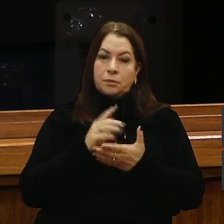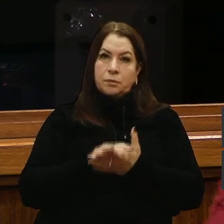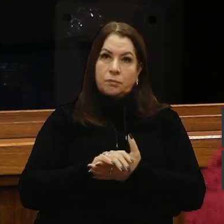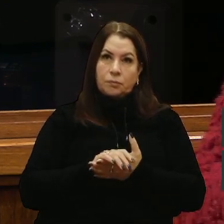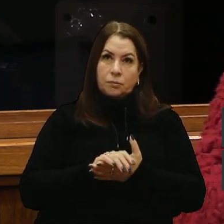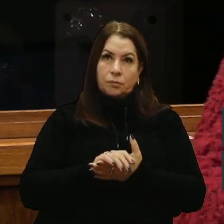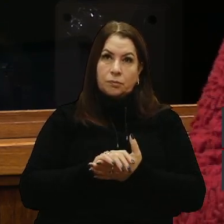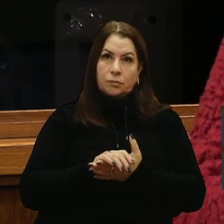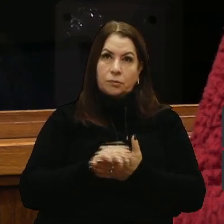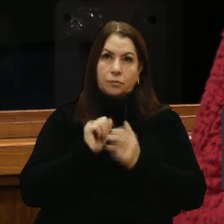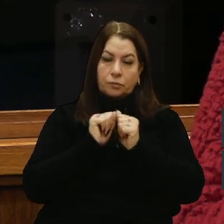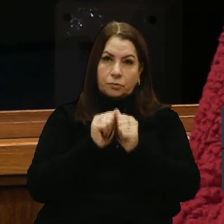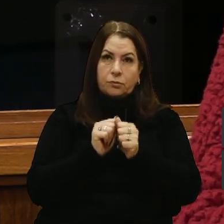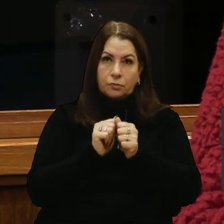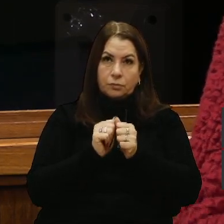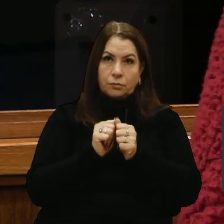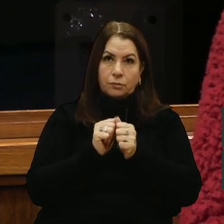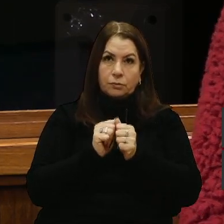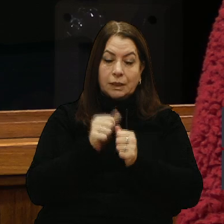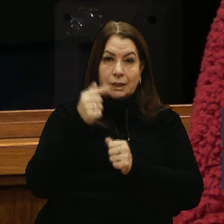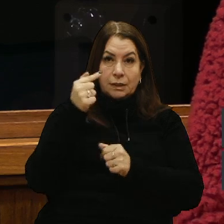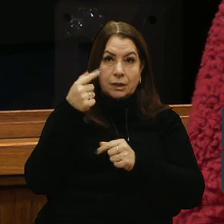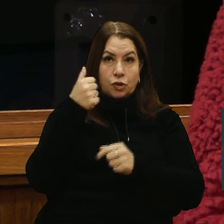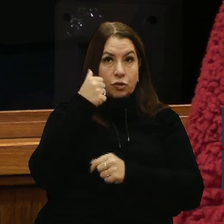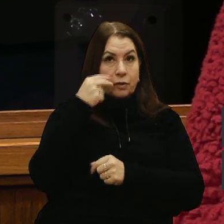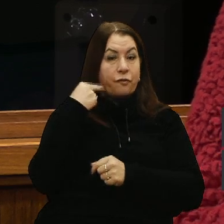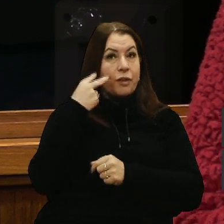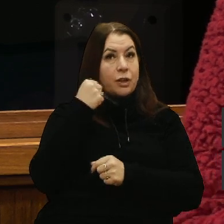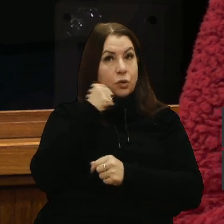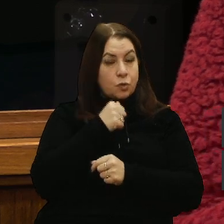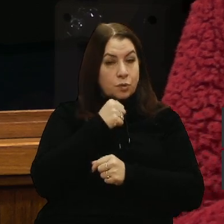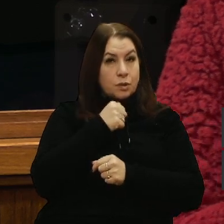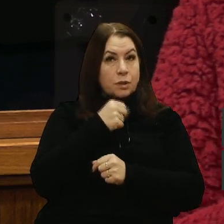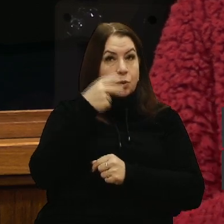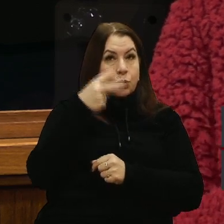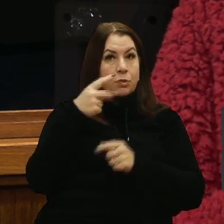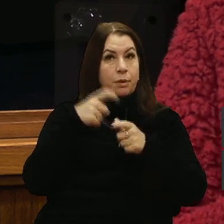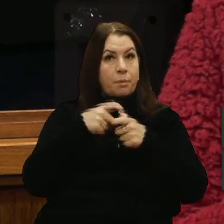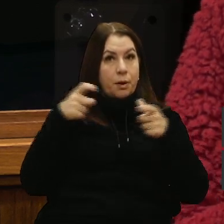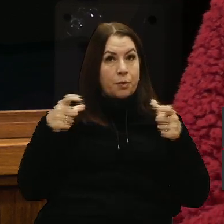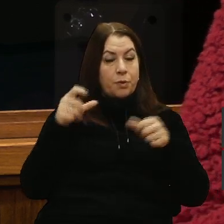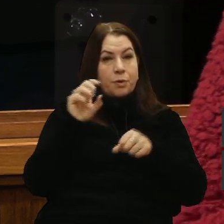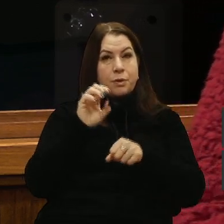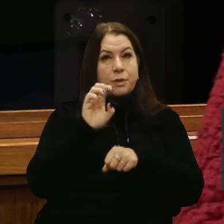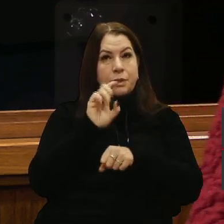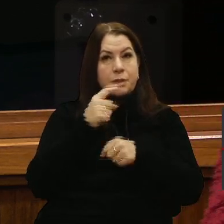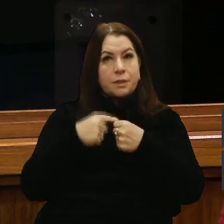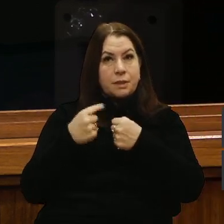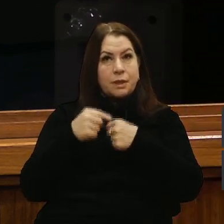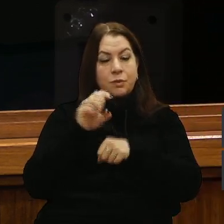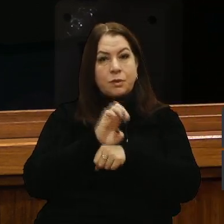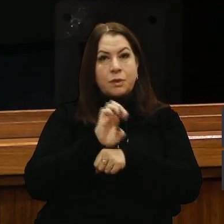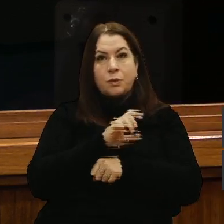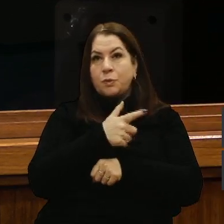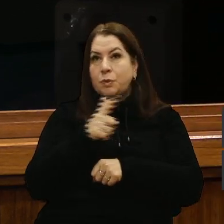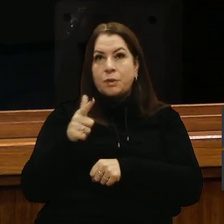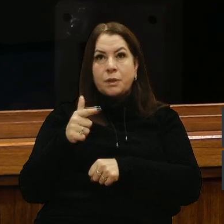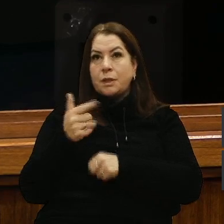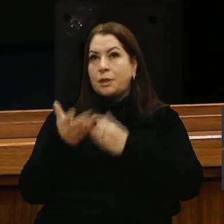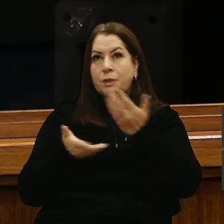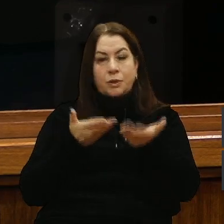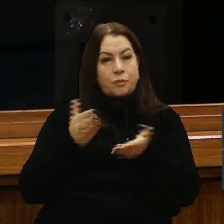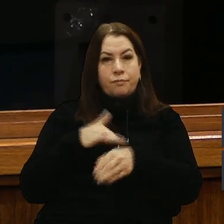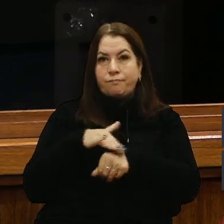Sul, através das suas 7 vereadoras, a 2ª maior cidade do estado, não tem sido recebida